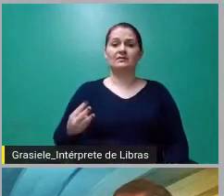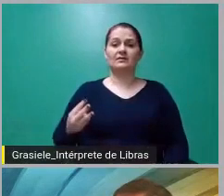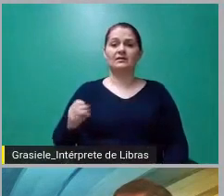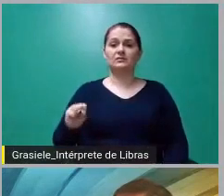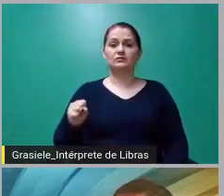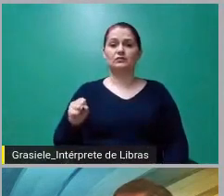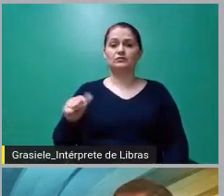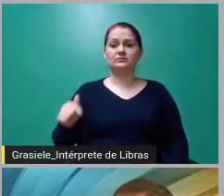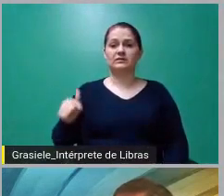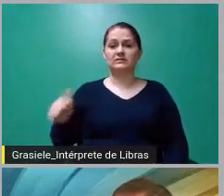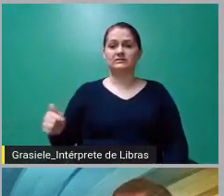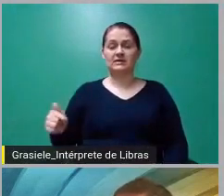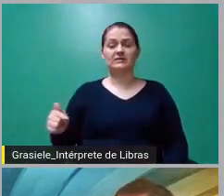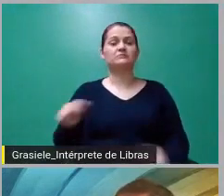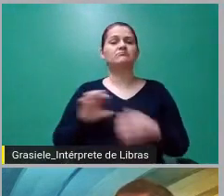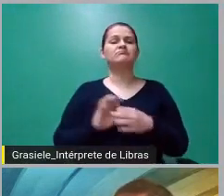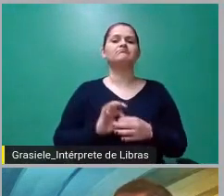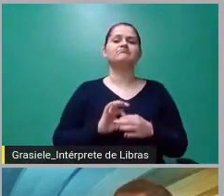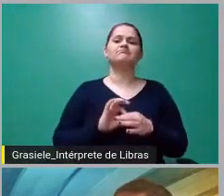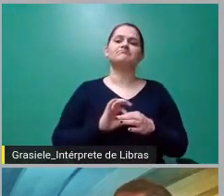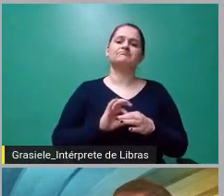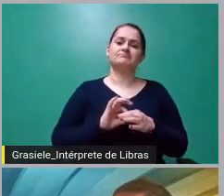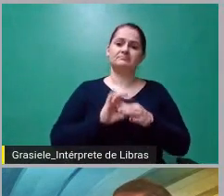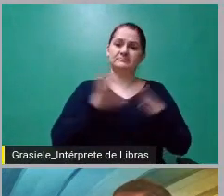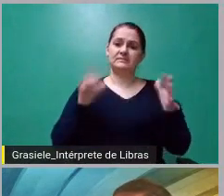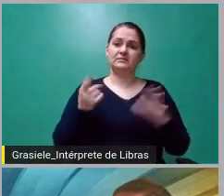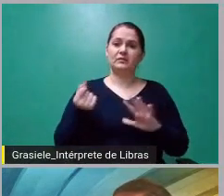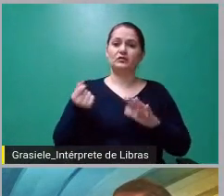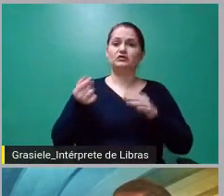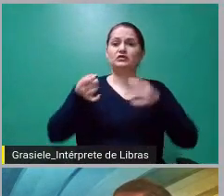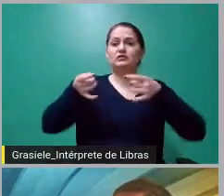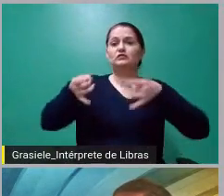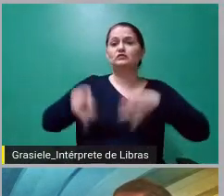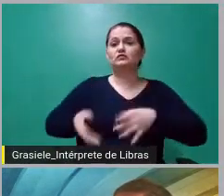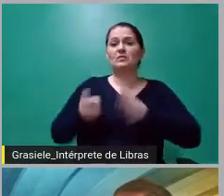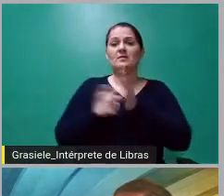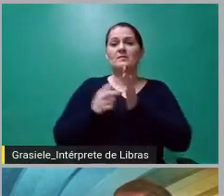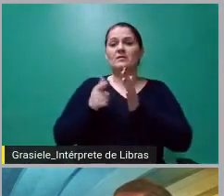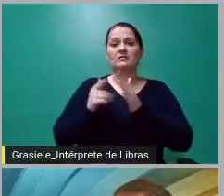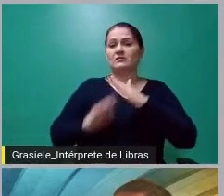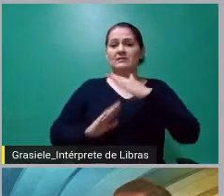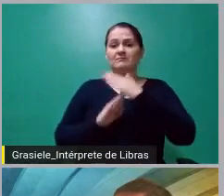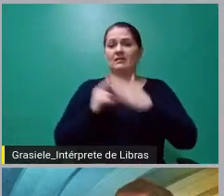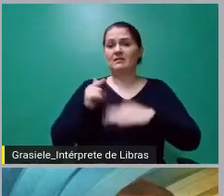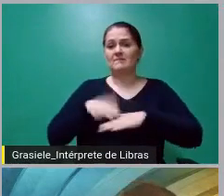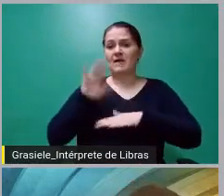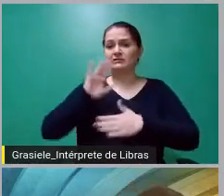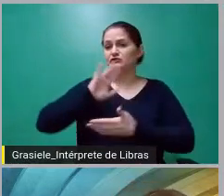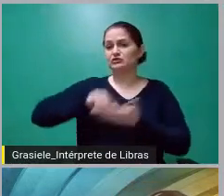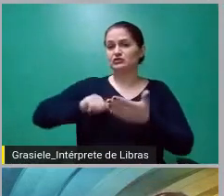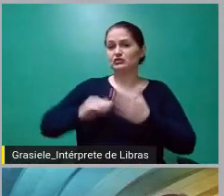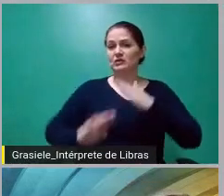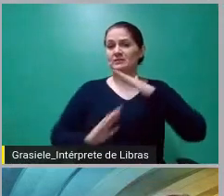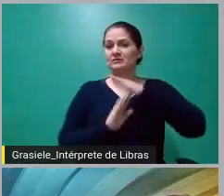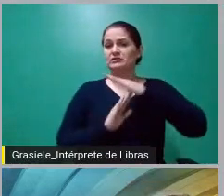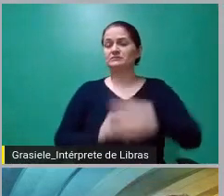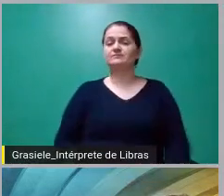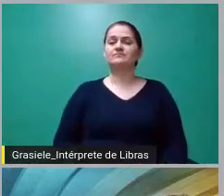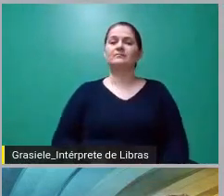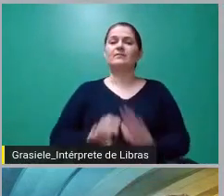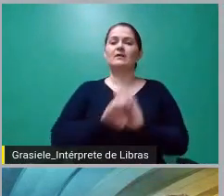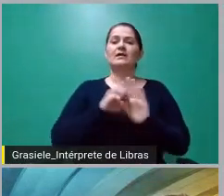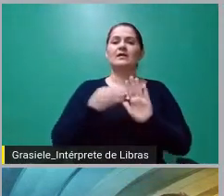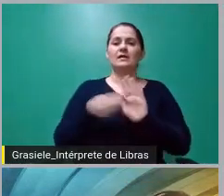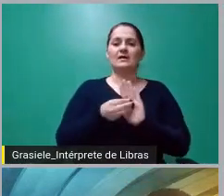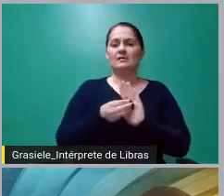legalizou a remuneração da sobra de caixa dos bancos e deixou sem limite. A emenda 109 colocou ajuste